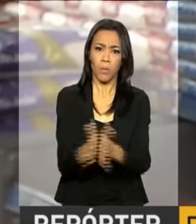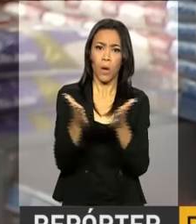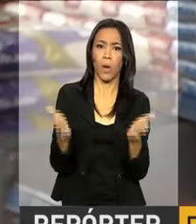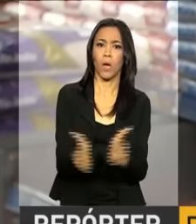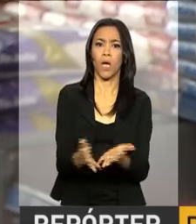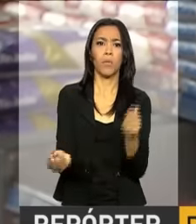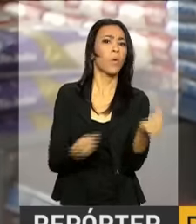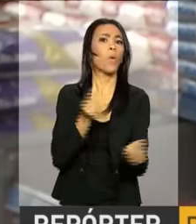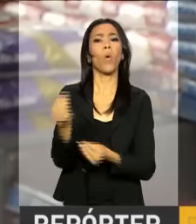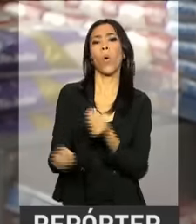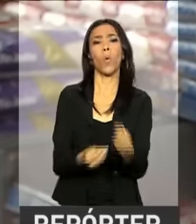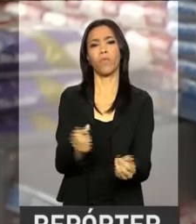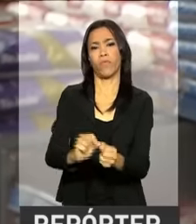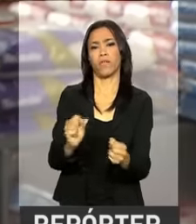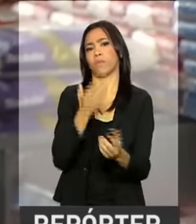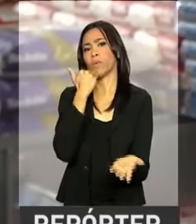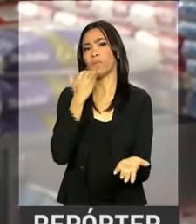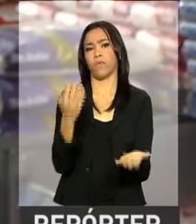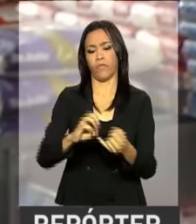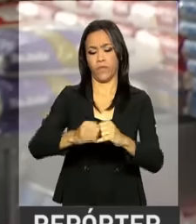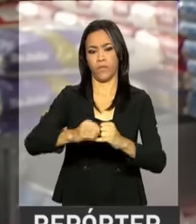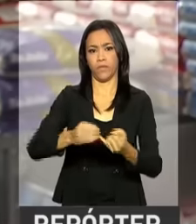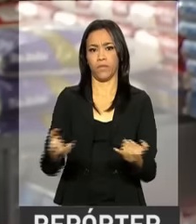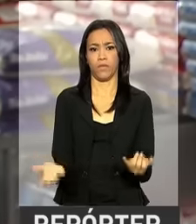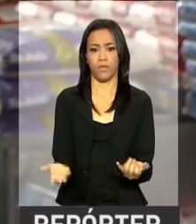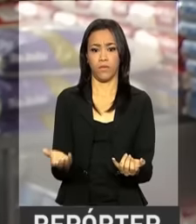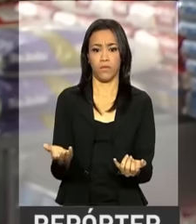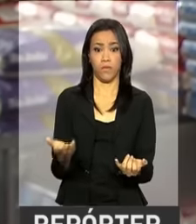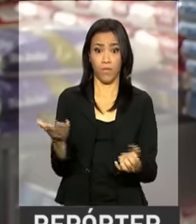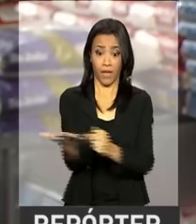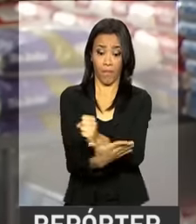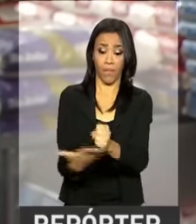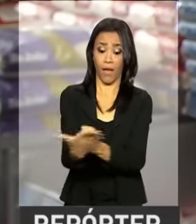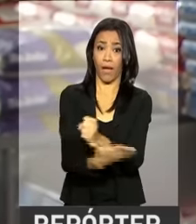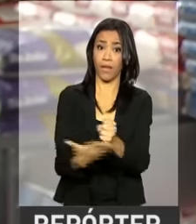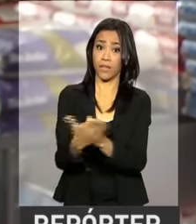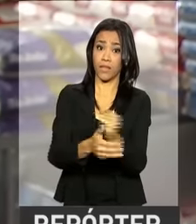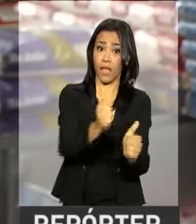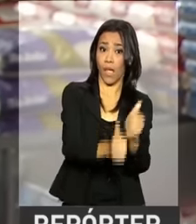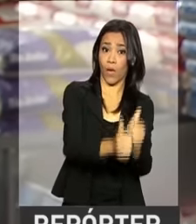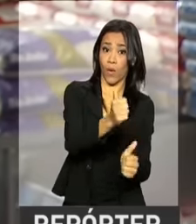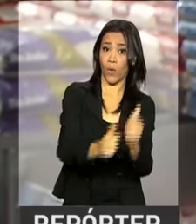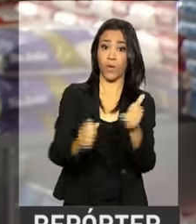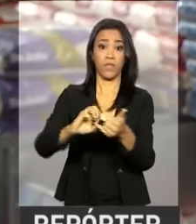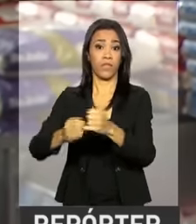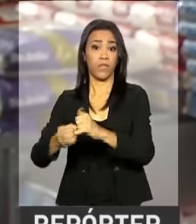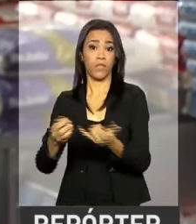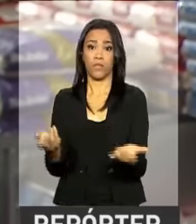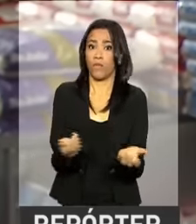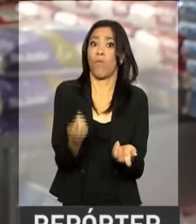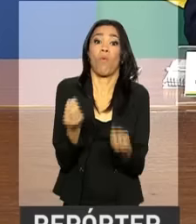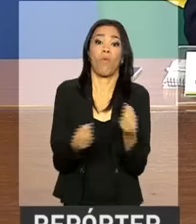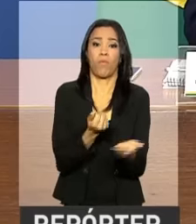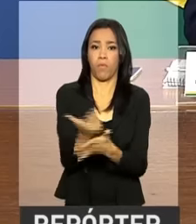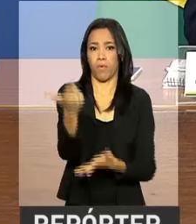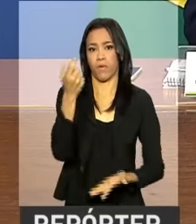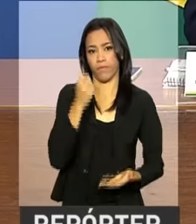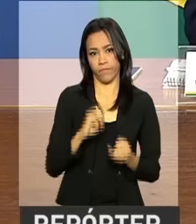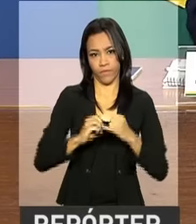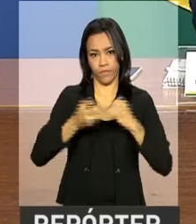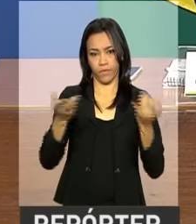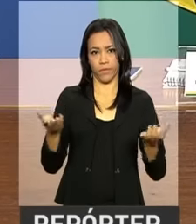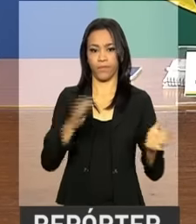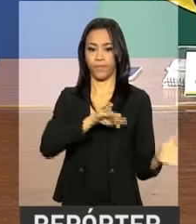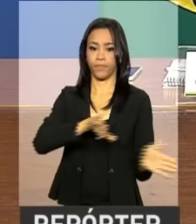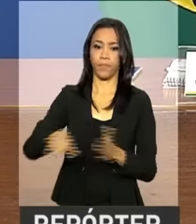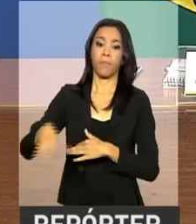tal, como estão fazendo para comer? O quê? A base da alimentação é arroz e feijão. O feijão nesse preço, ninguém mais tem condição de comprar. Em entrevista